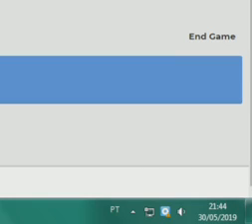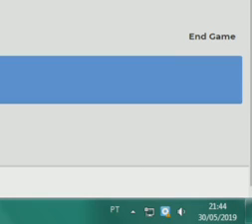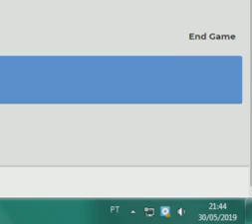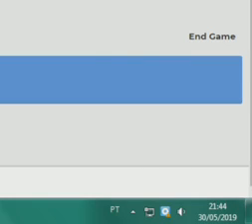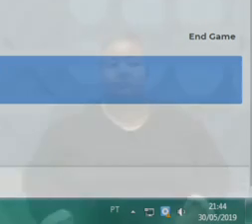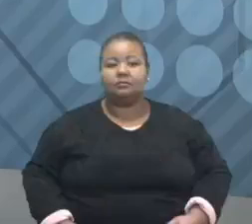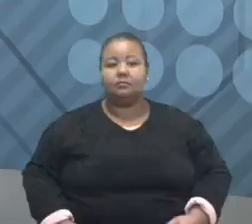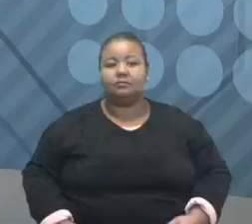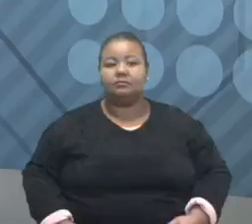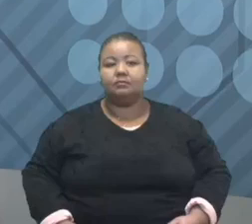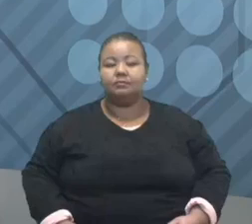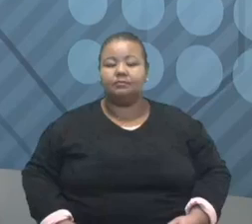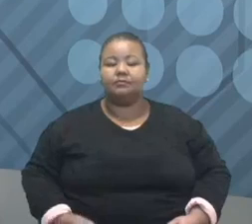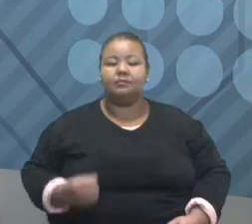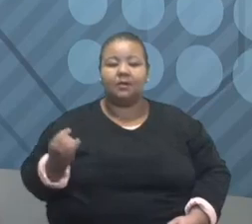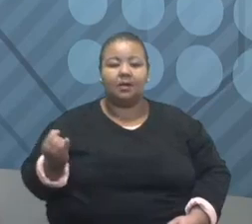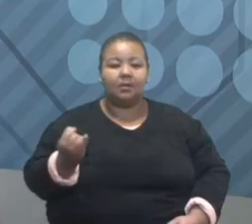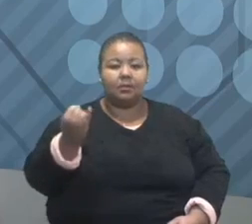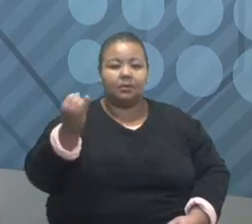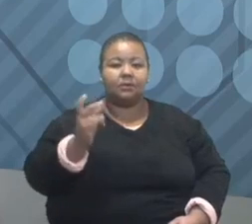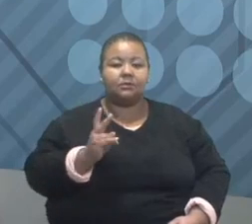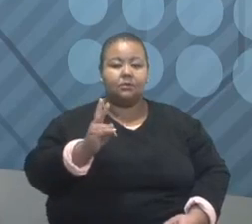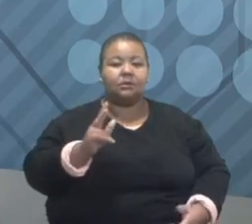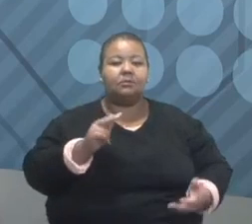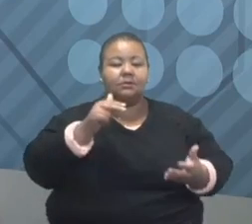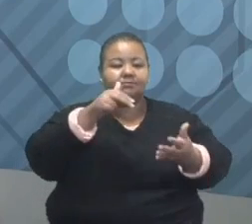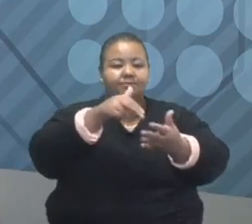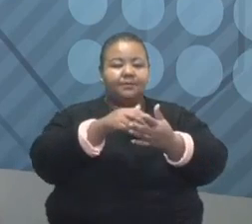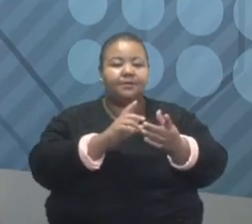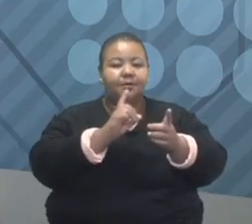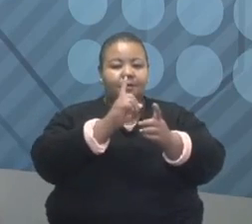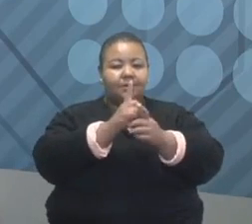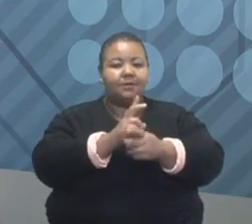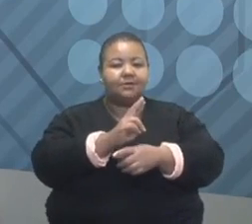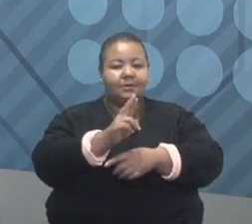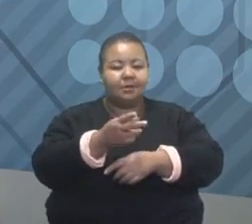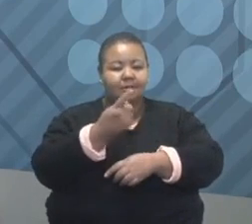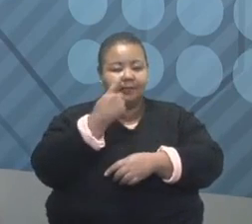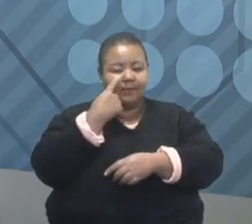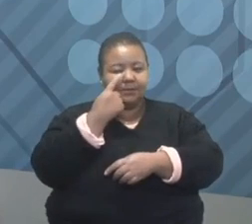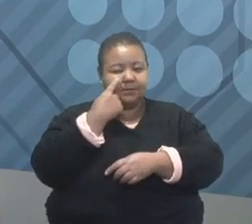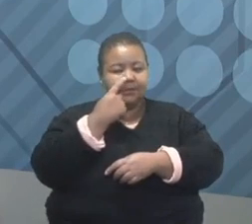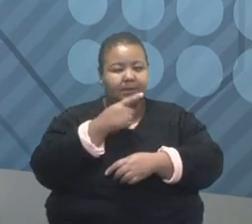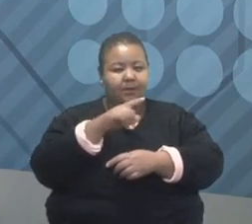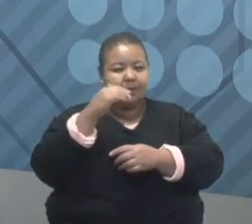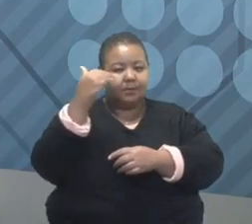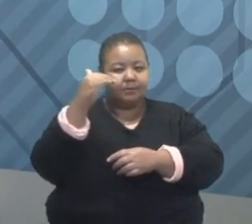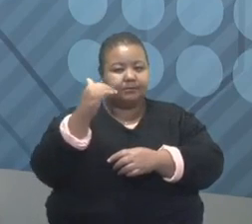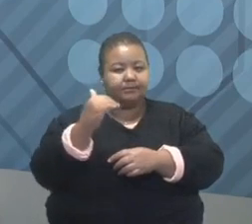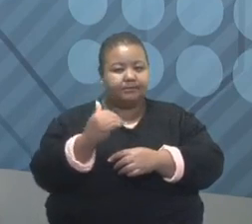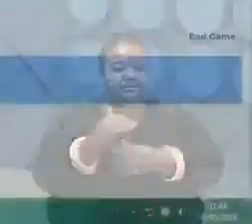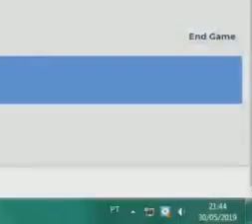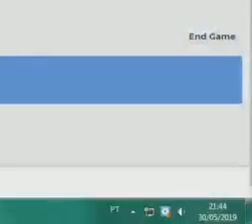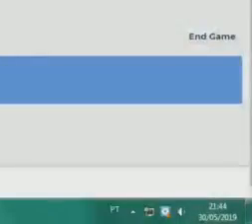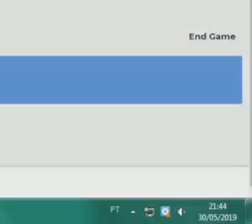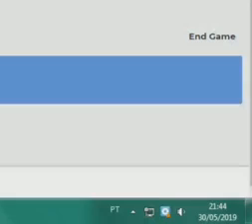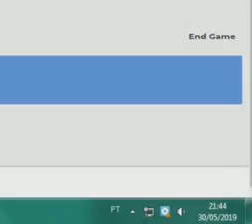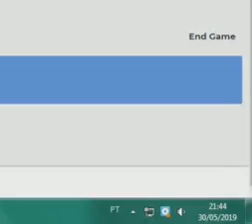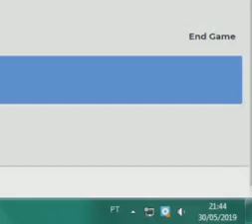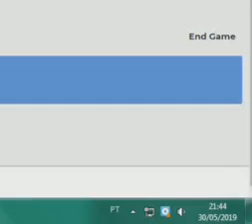é importante a gente sempre participar, tentar encontrar o resultado. Vamos ver como ficou a nossa classificação? Acompanhe.